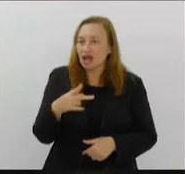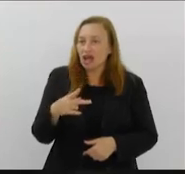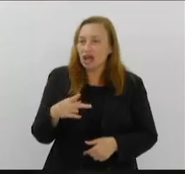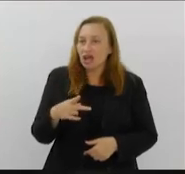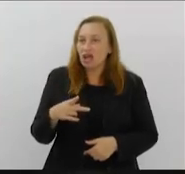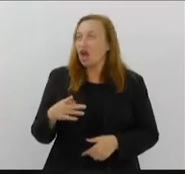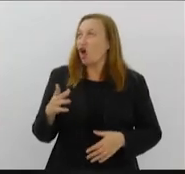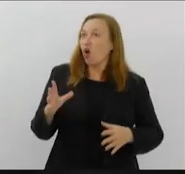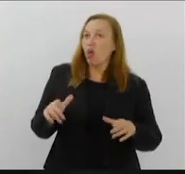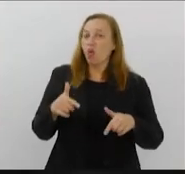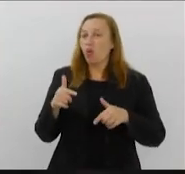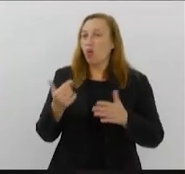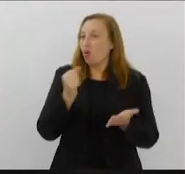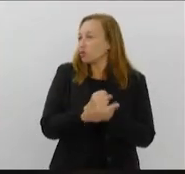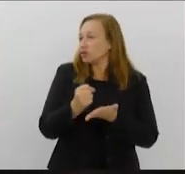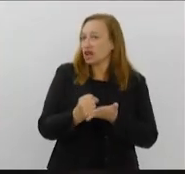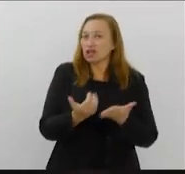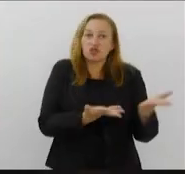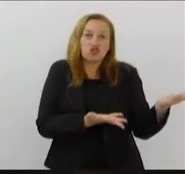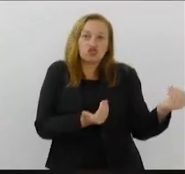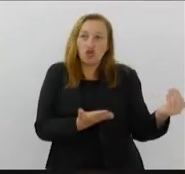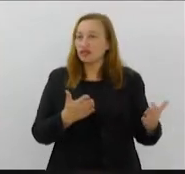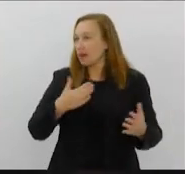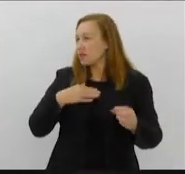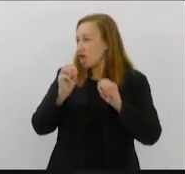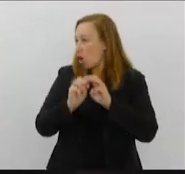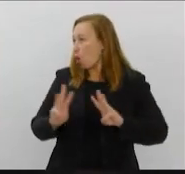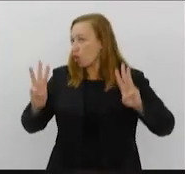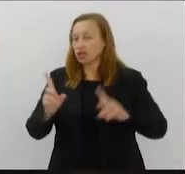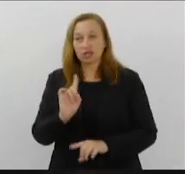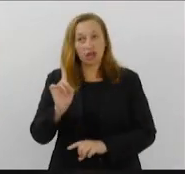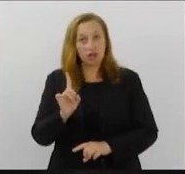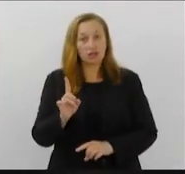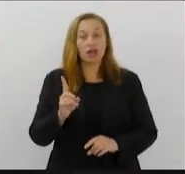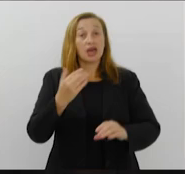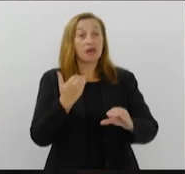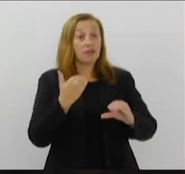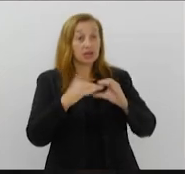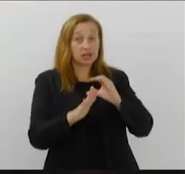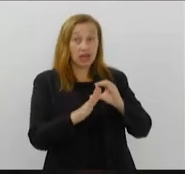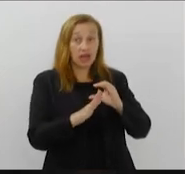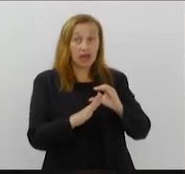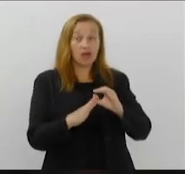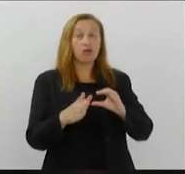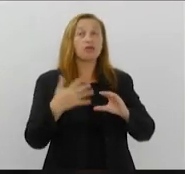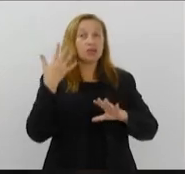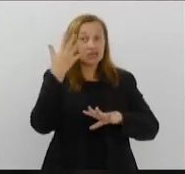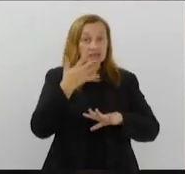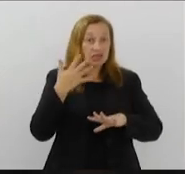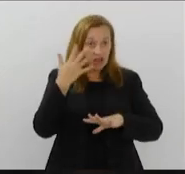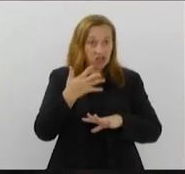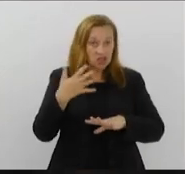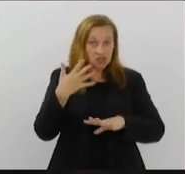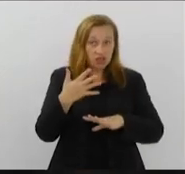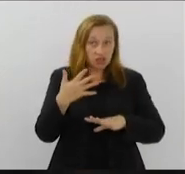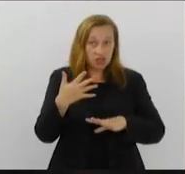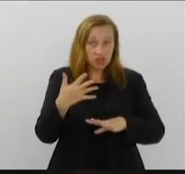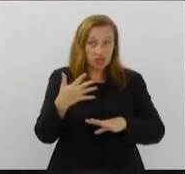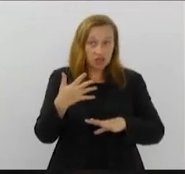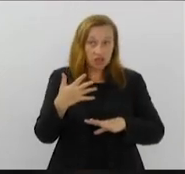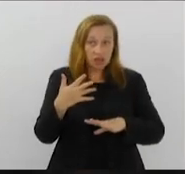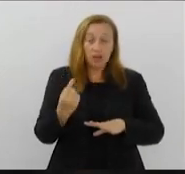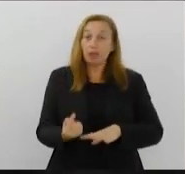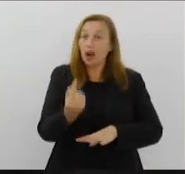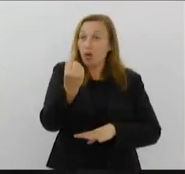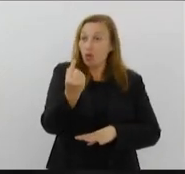jovem da minha ONG, não é isso. É mandar uma mensagem para o empregador, e todas as ONGs numa grande coalizão juntas,